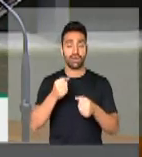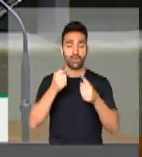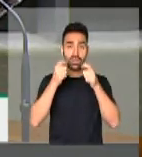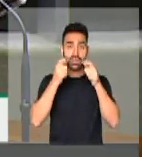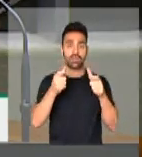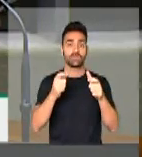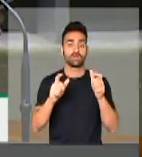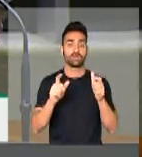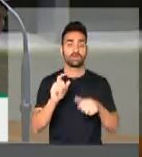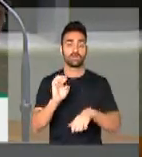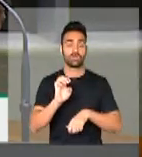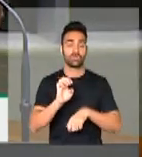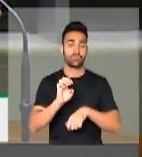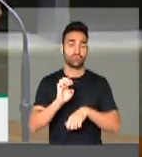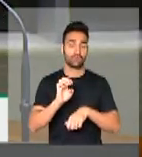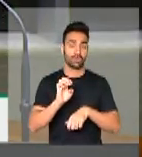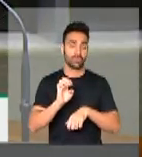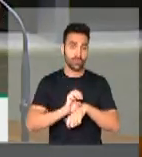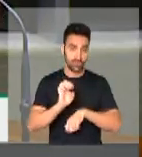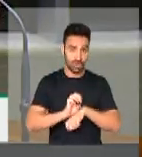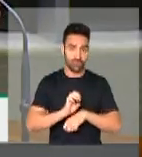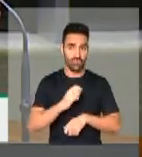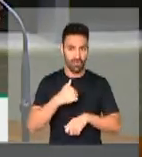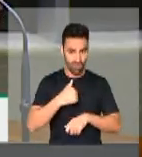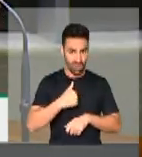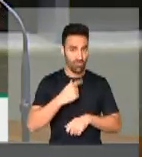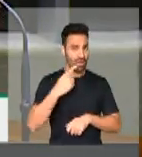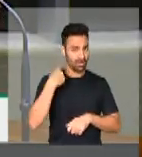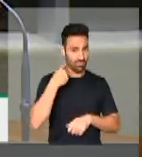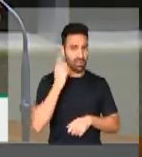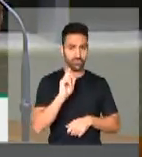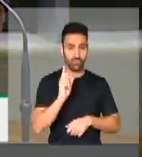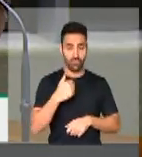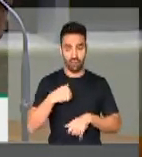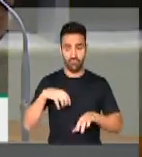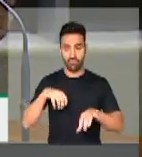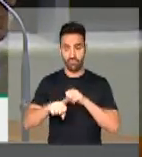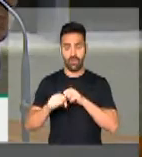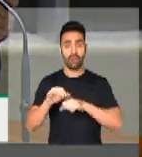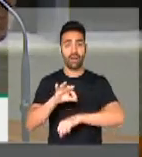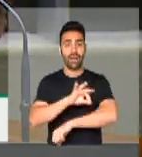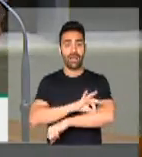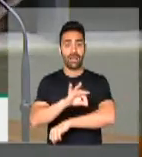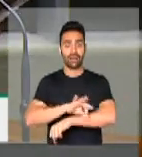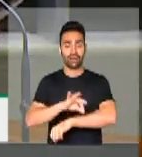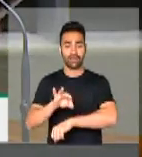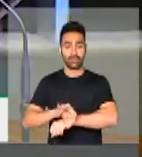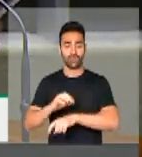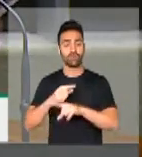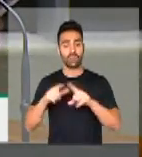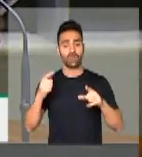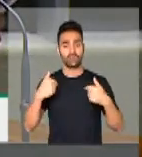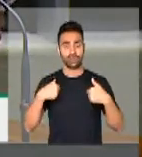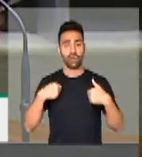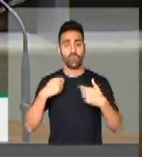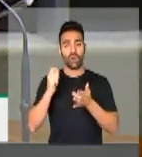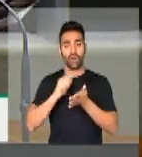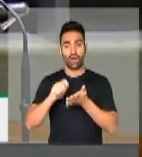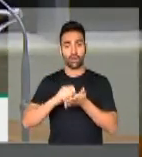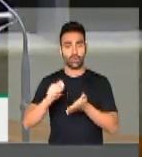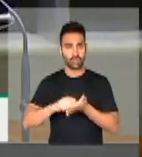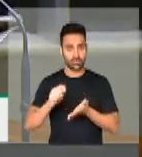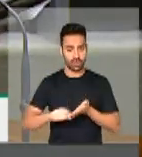sou jurista, sou arquiteto e fiz algumas anotações, porque eu tenho que me mover